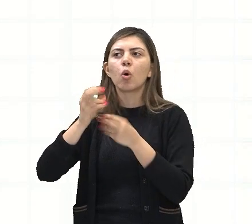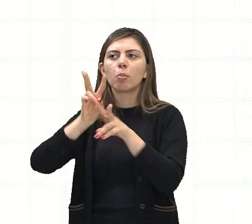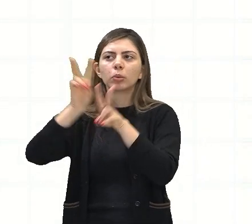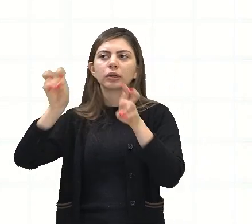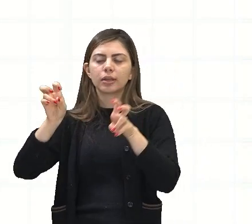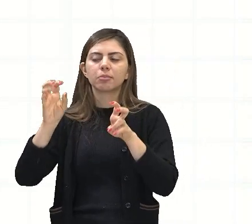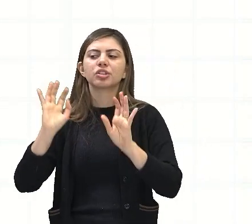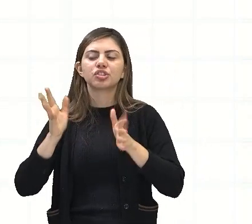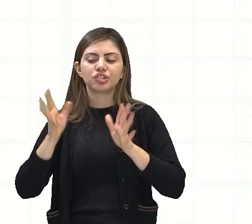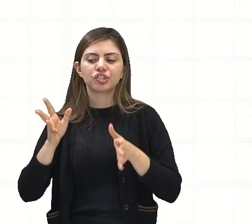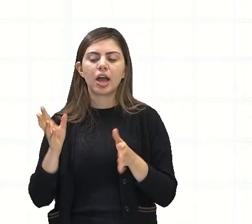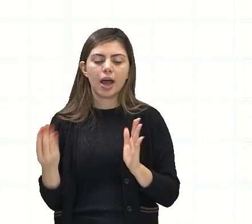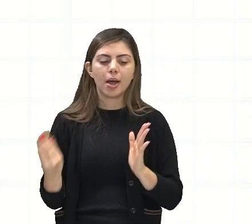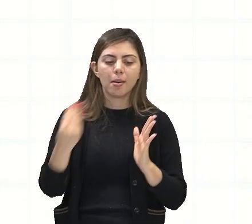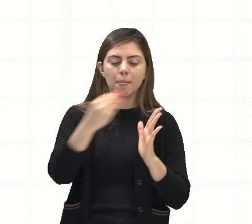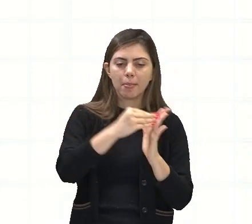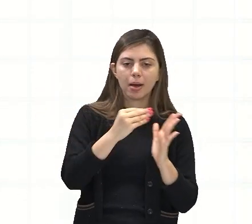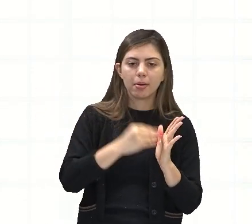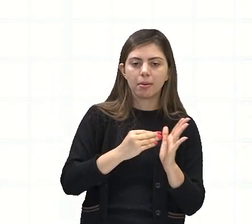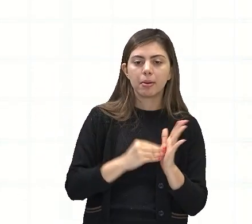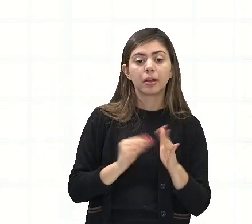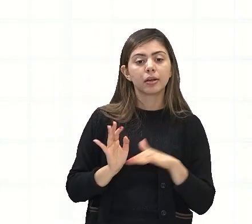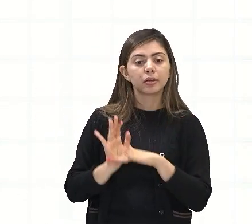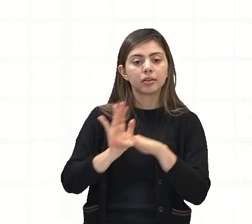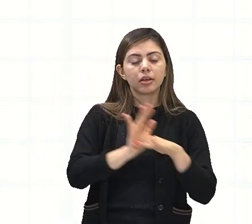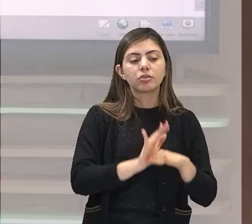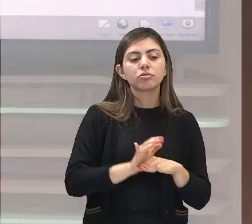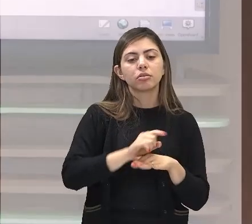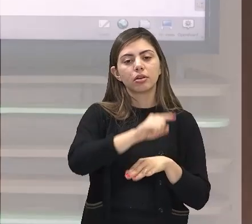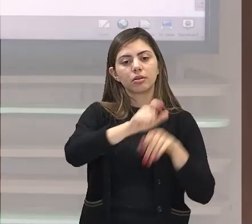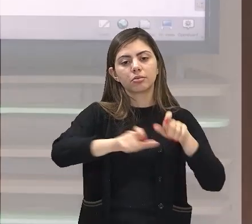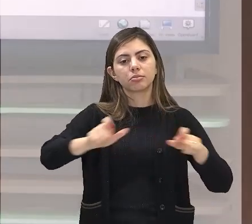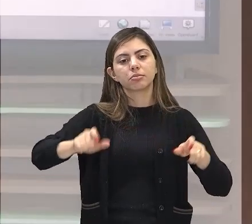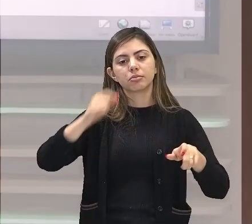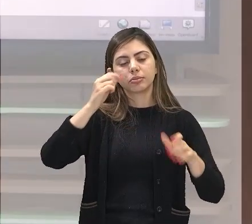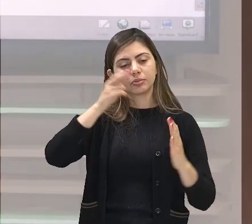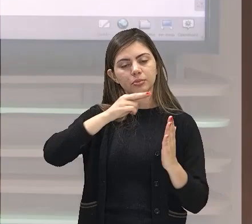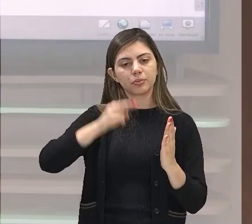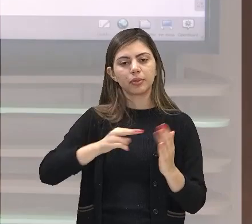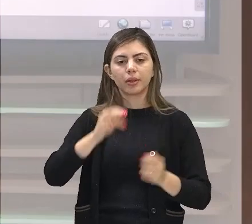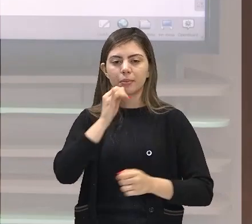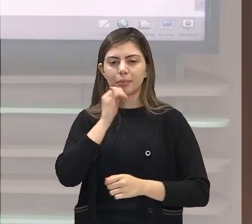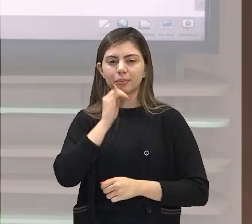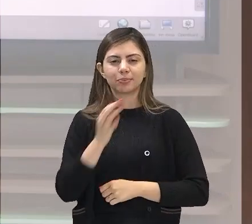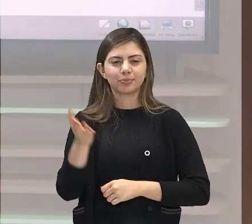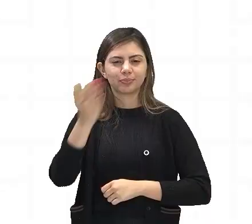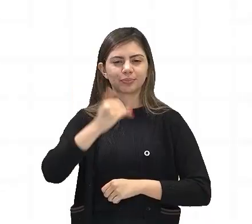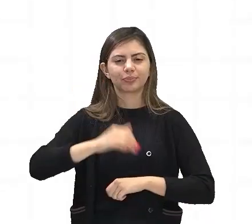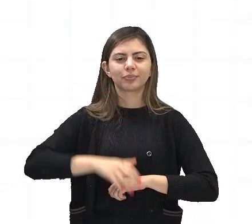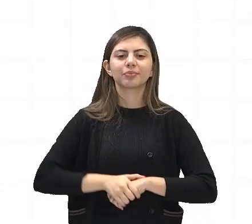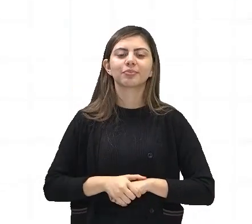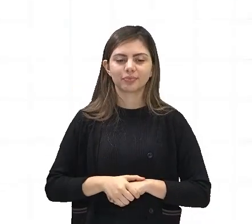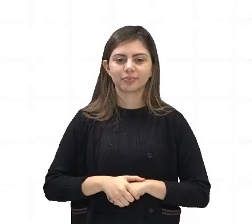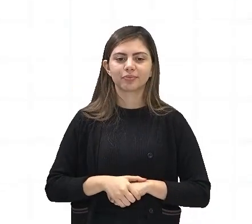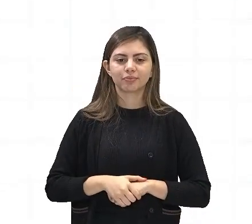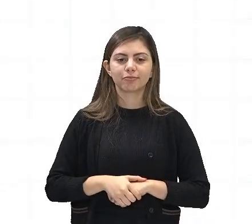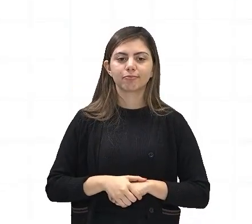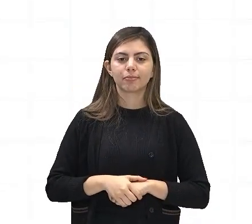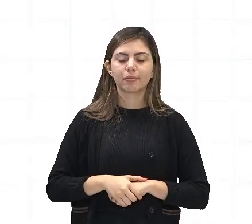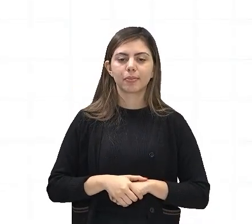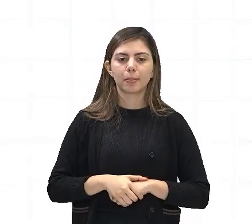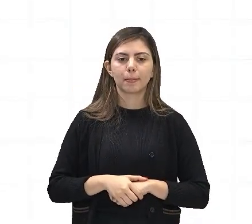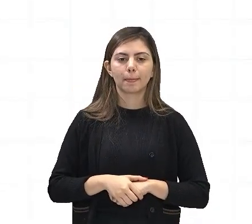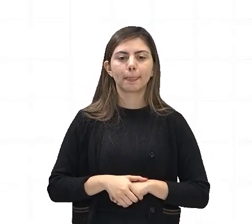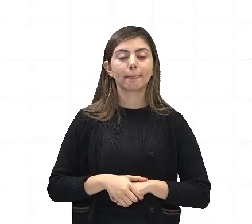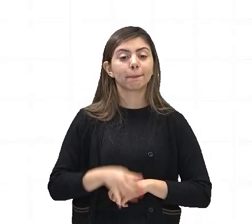lógica e que vai contribuir para a compreensão do leitor. Exemplo desse tipo textual.